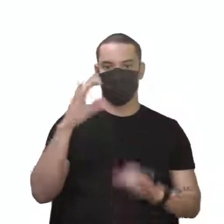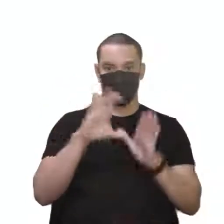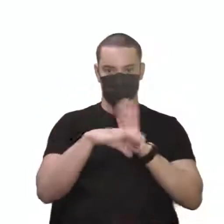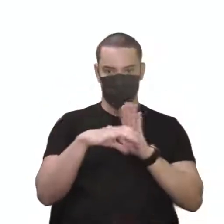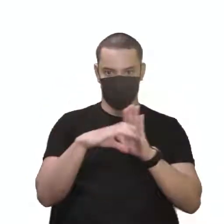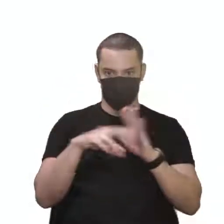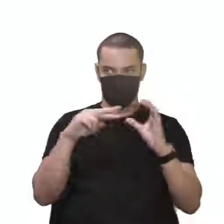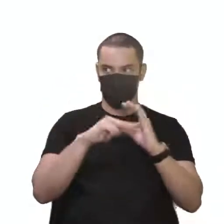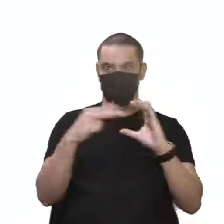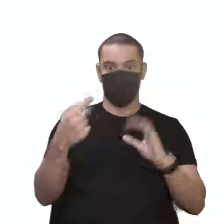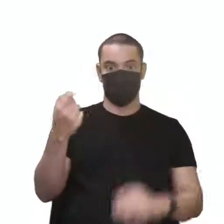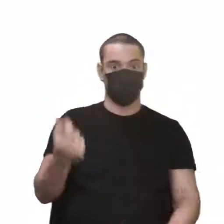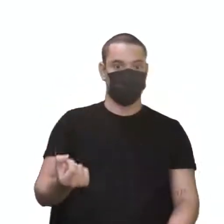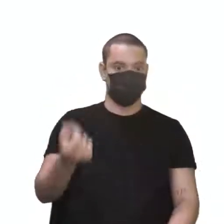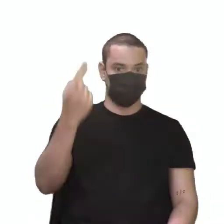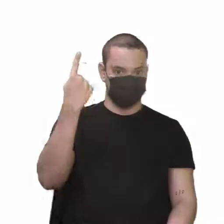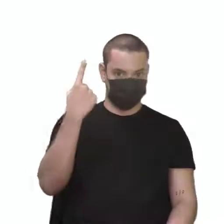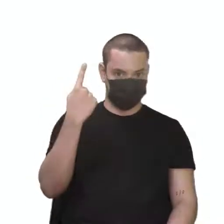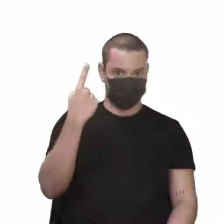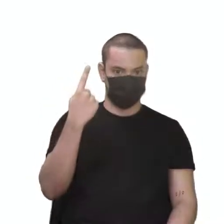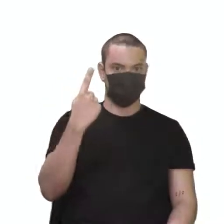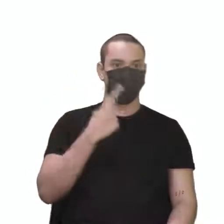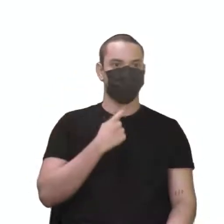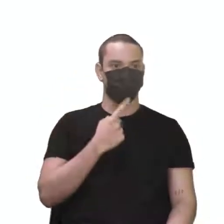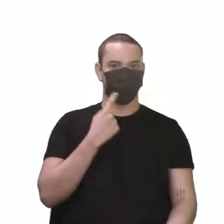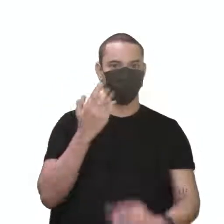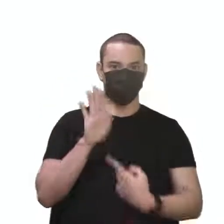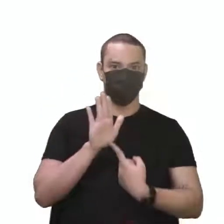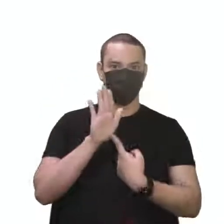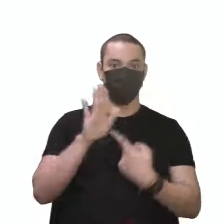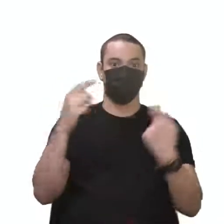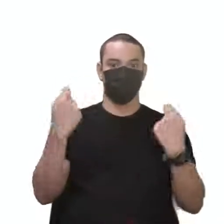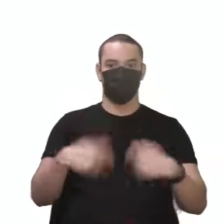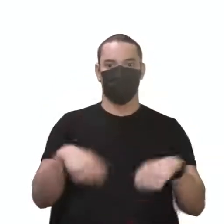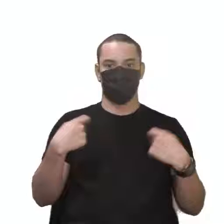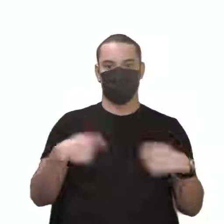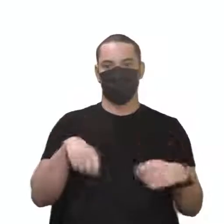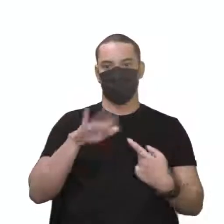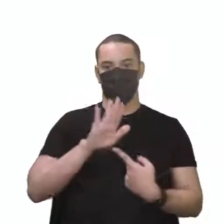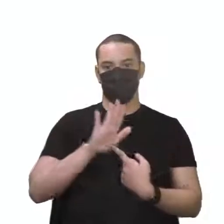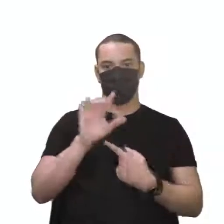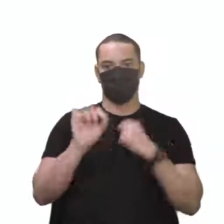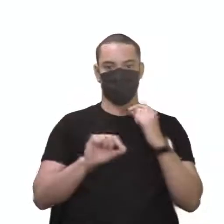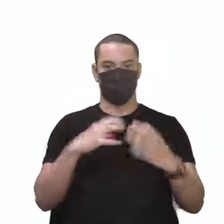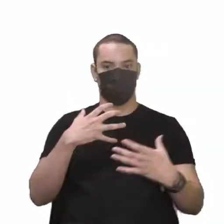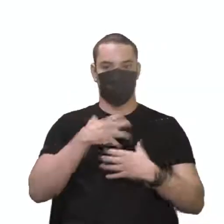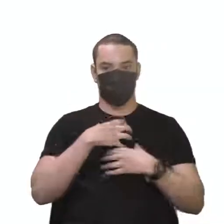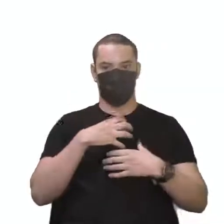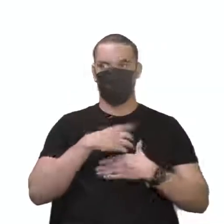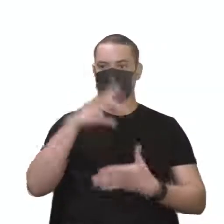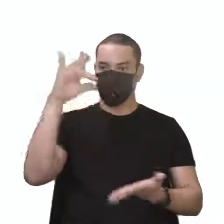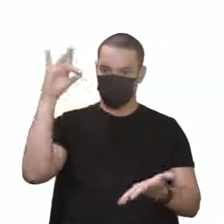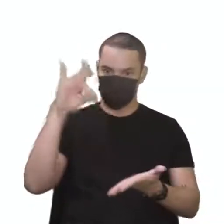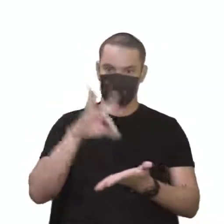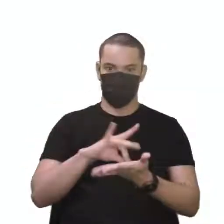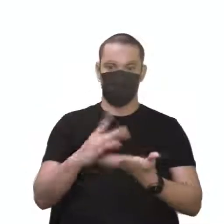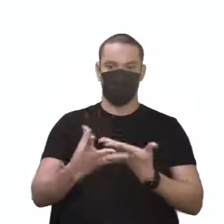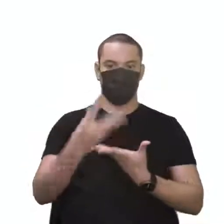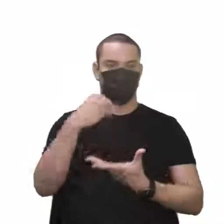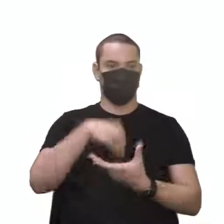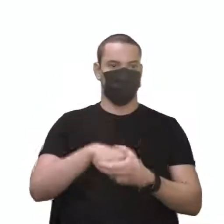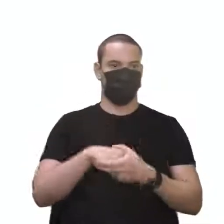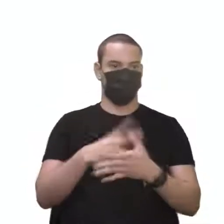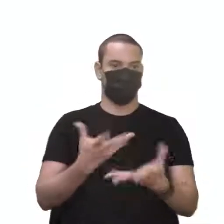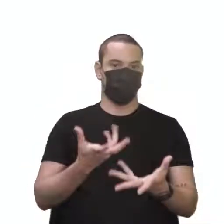O gene estranho, que é aquele vermelhinho, precisa se expressar de modo efetivo no organismo